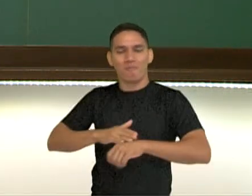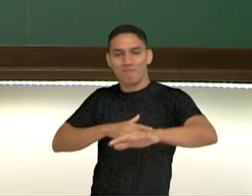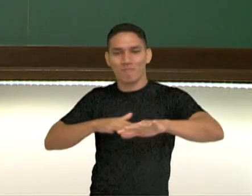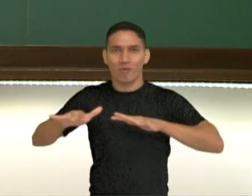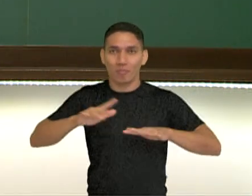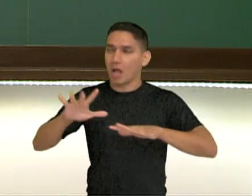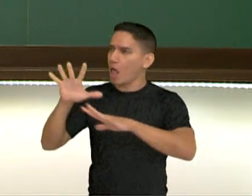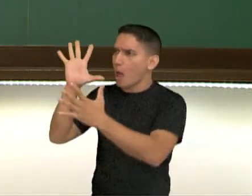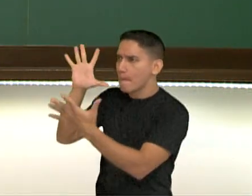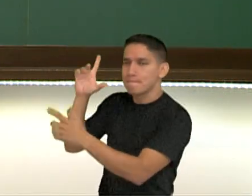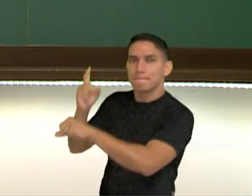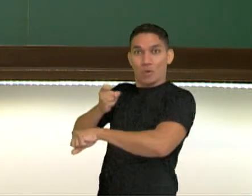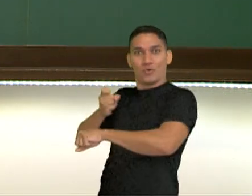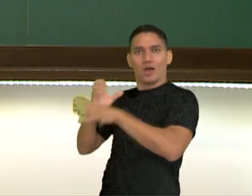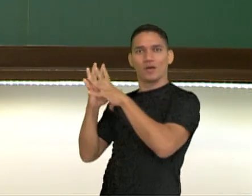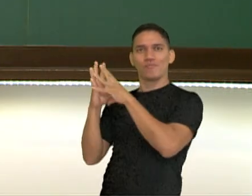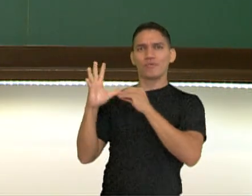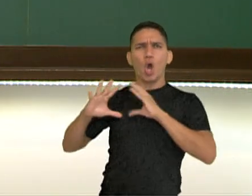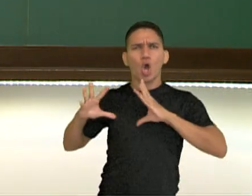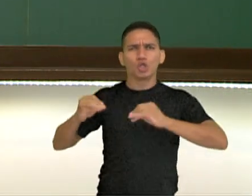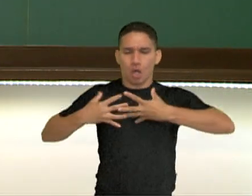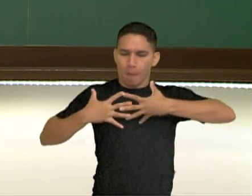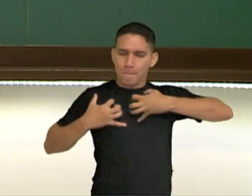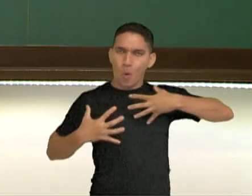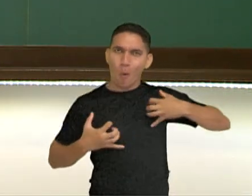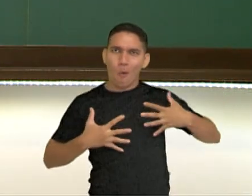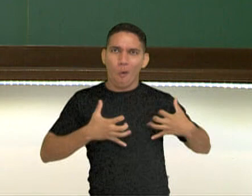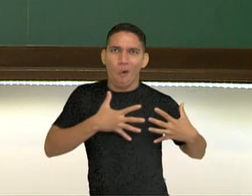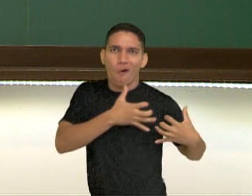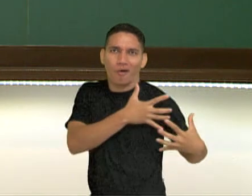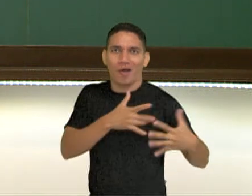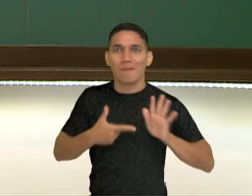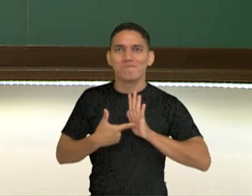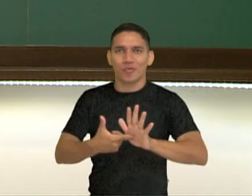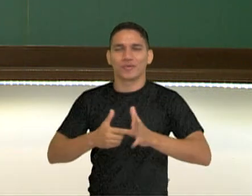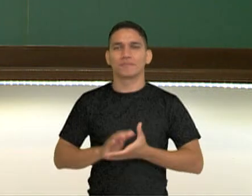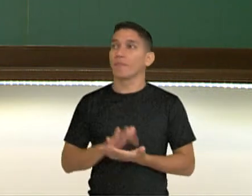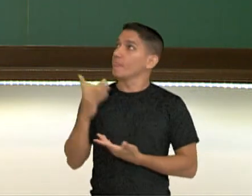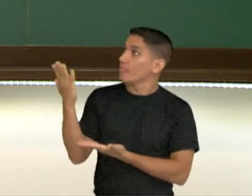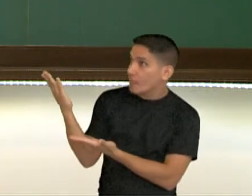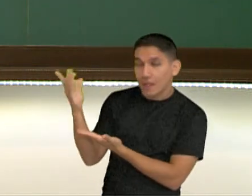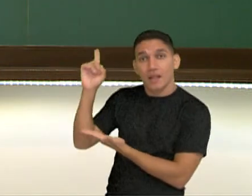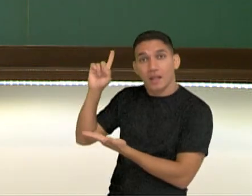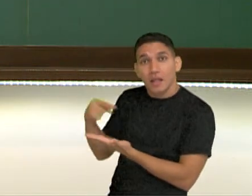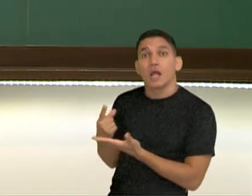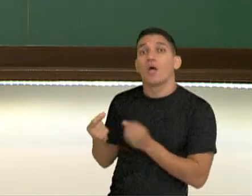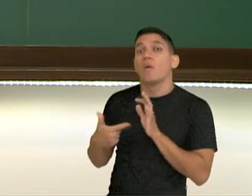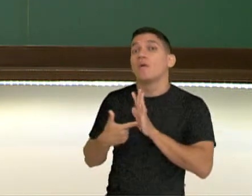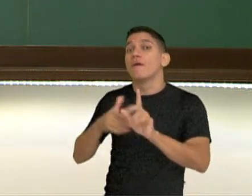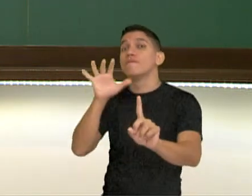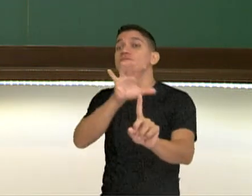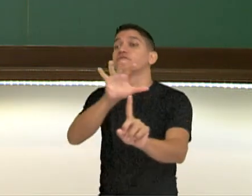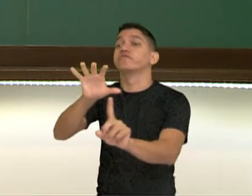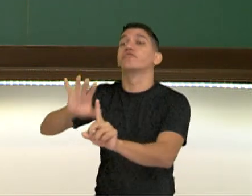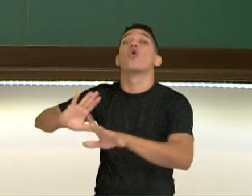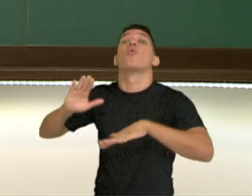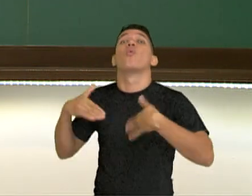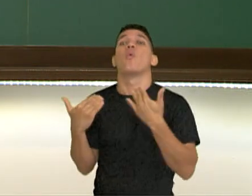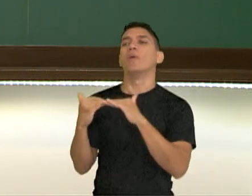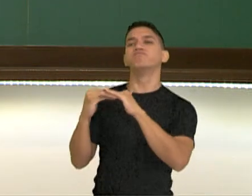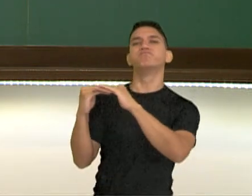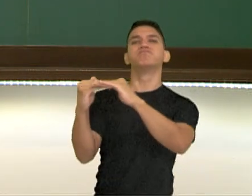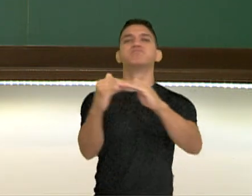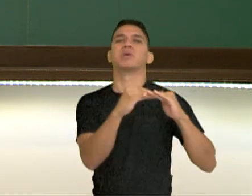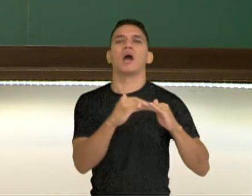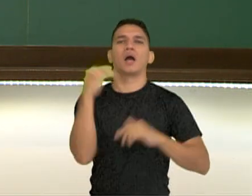foi retratado aqui. Toda a musculatura dele é feita. E o Discóbolo, ele é uma das estátuas que mais influenciou o padrão de beleza de hoje em